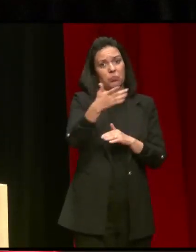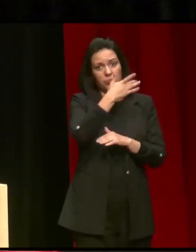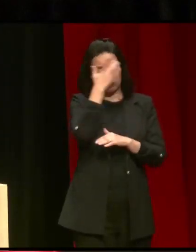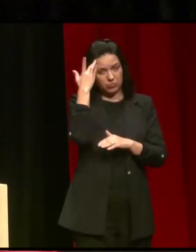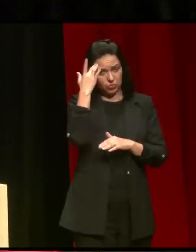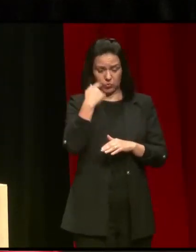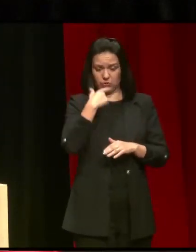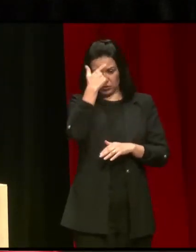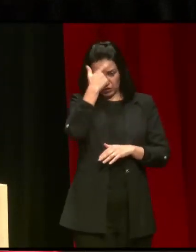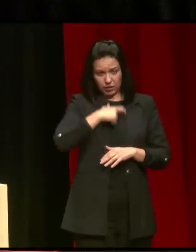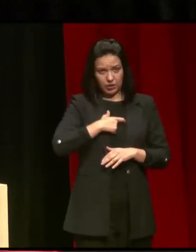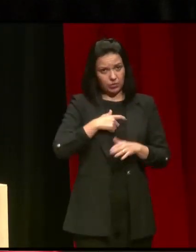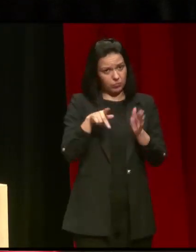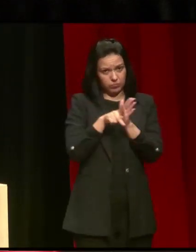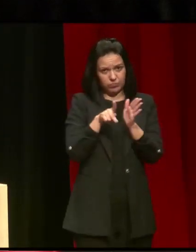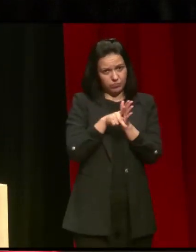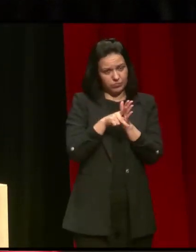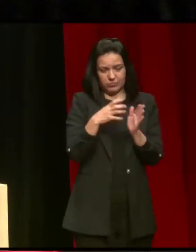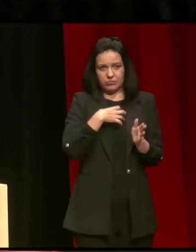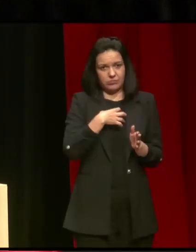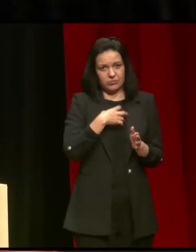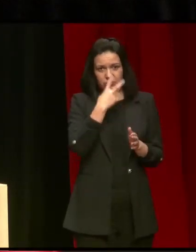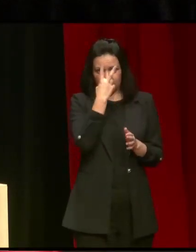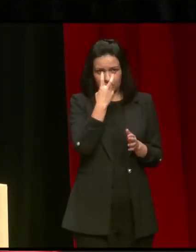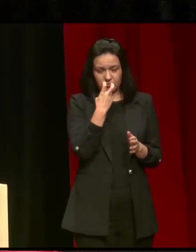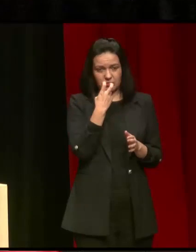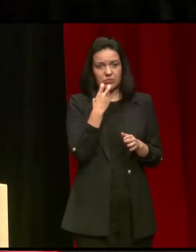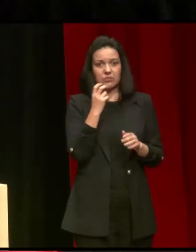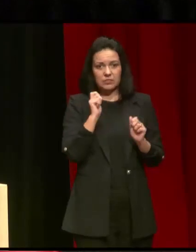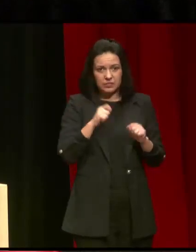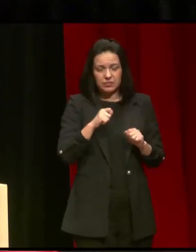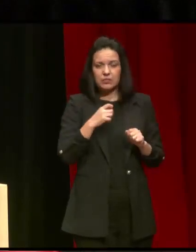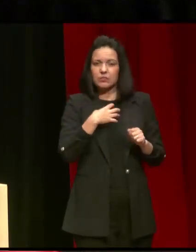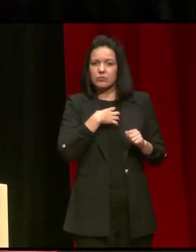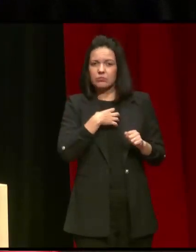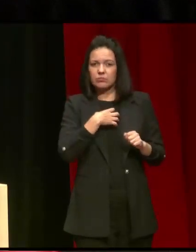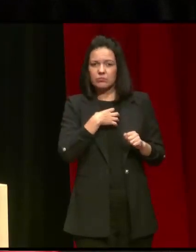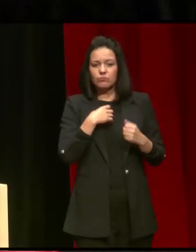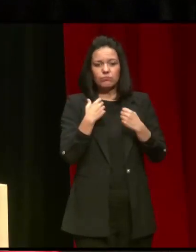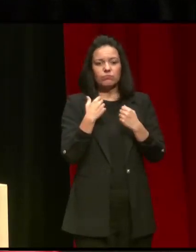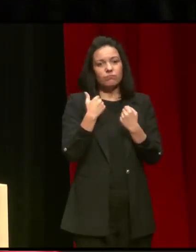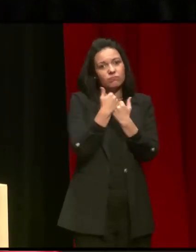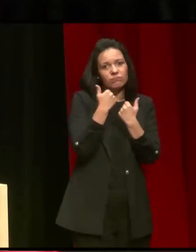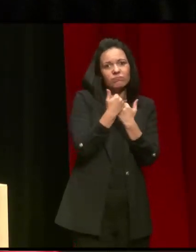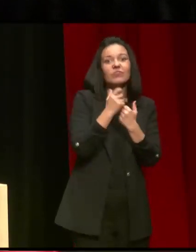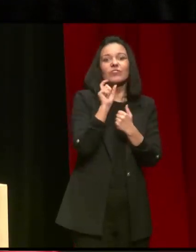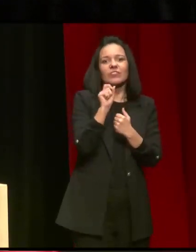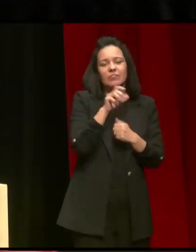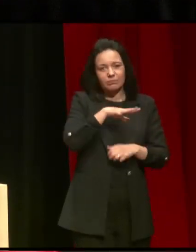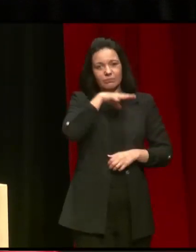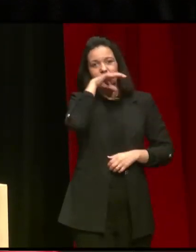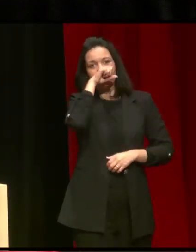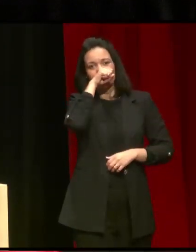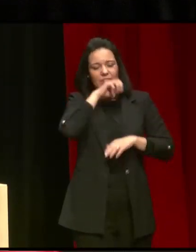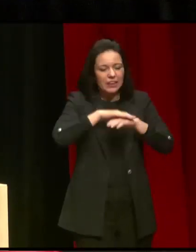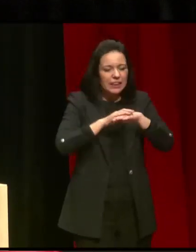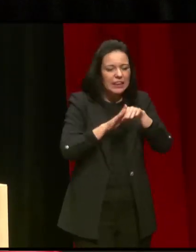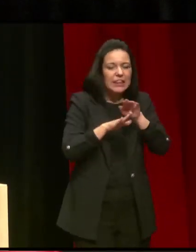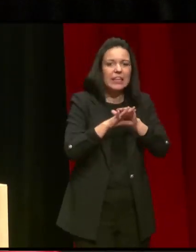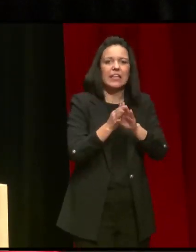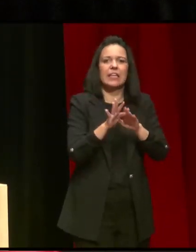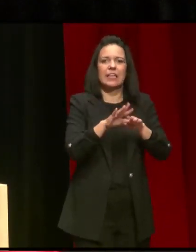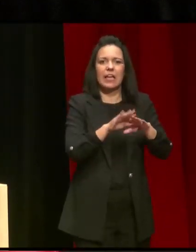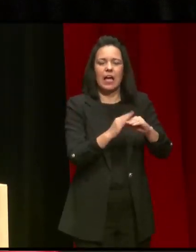visão pela audição, pelo tato, pelo olfato, né? Mas isso é bem complicado, porque